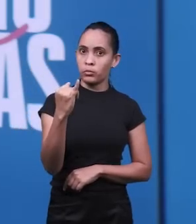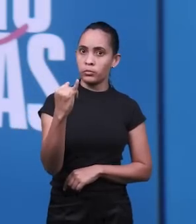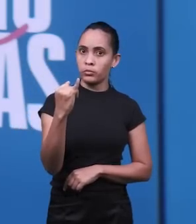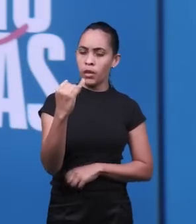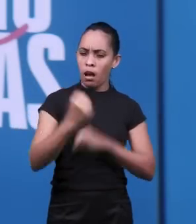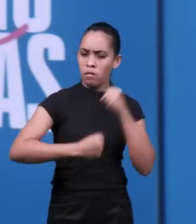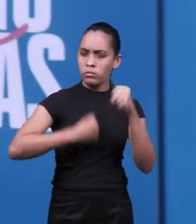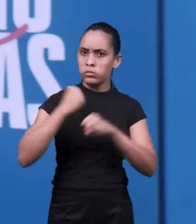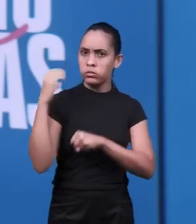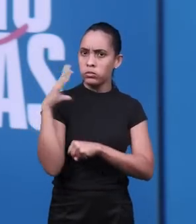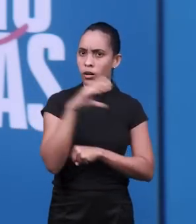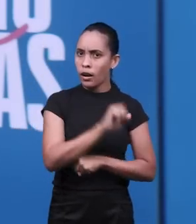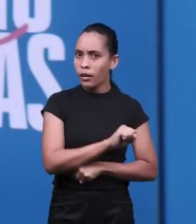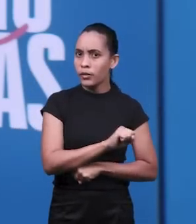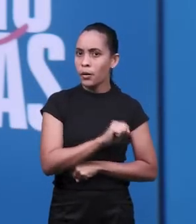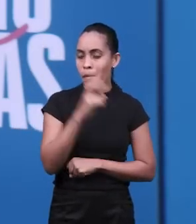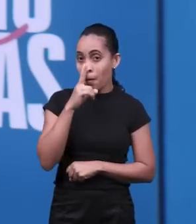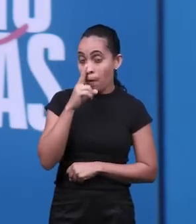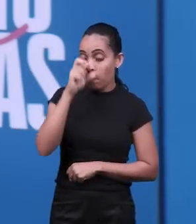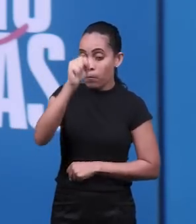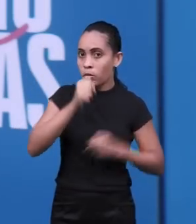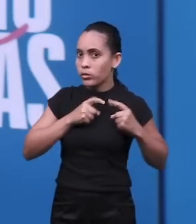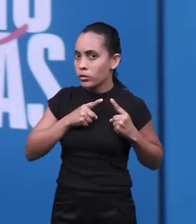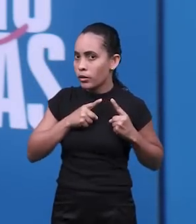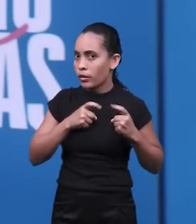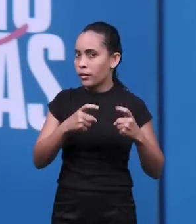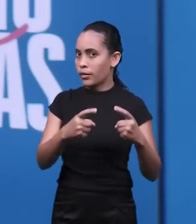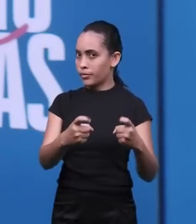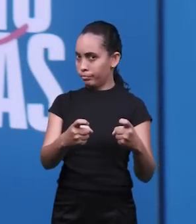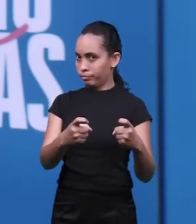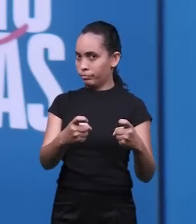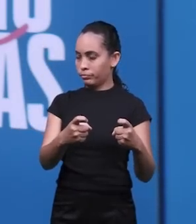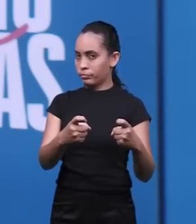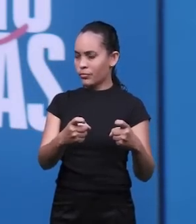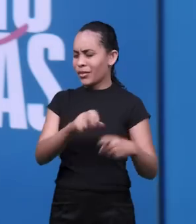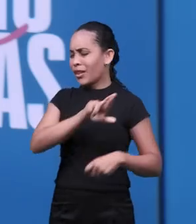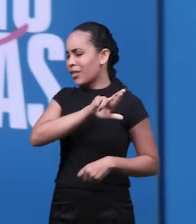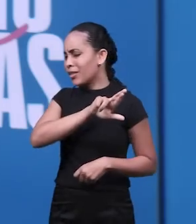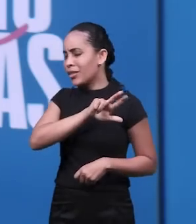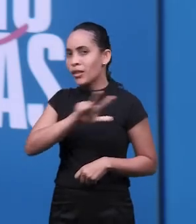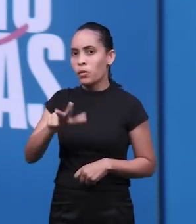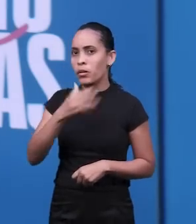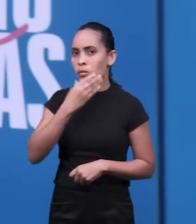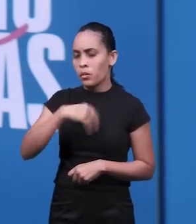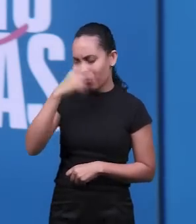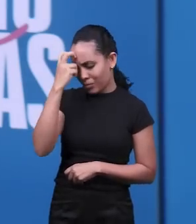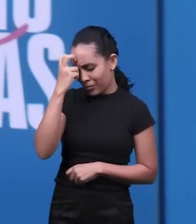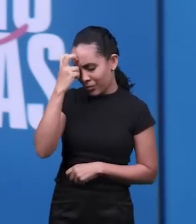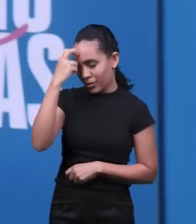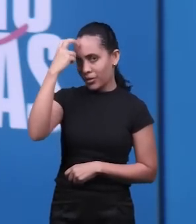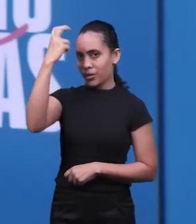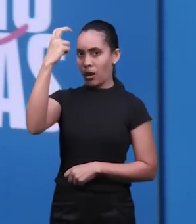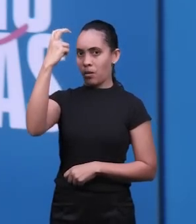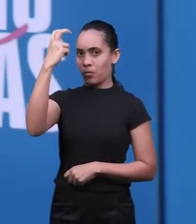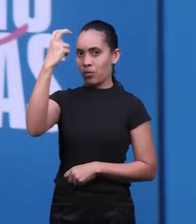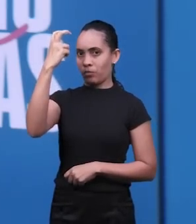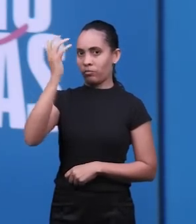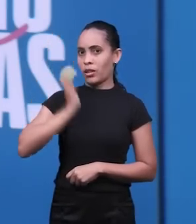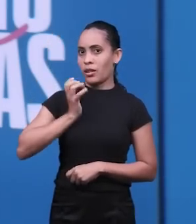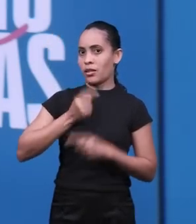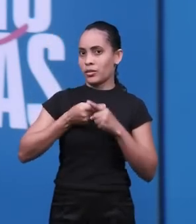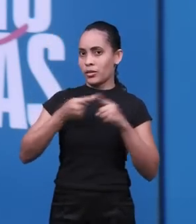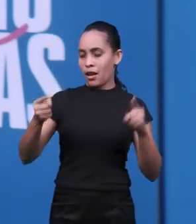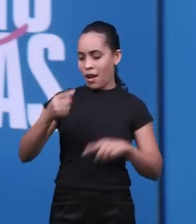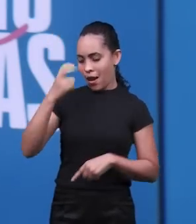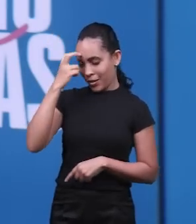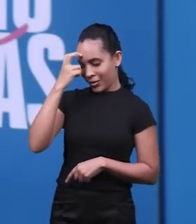a corrida, não é do mais forte a guerra, não é do sábio a prosperidade, não